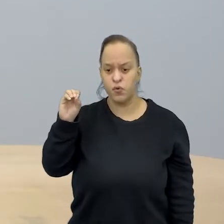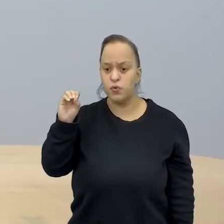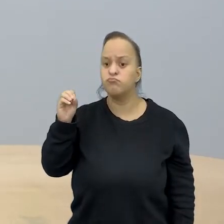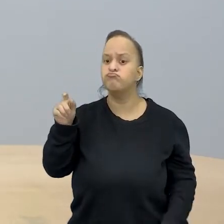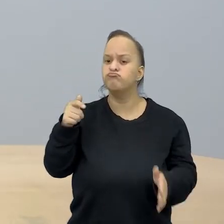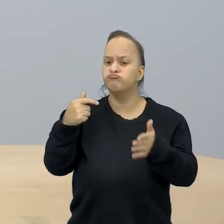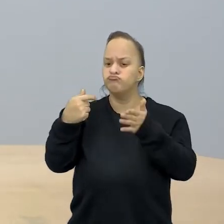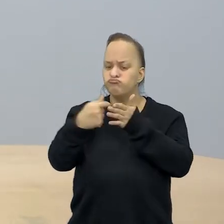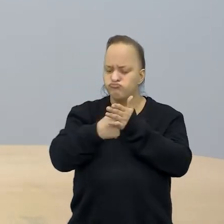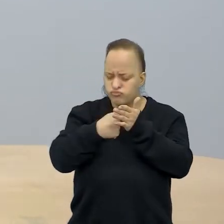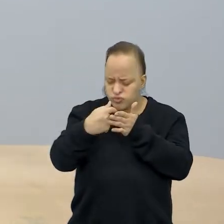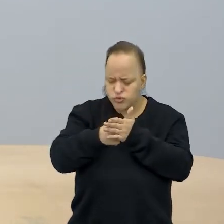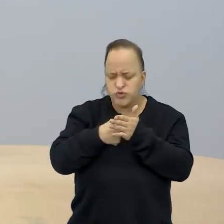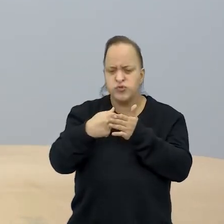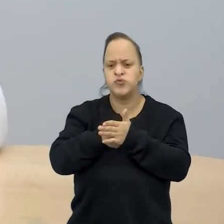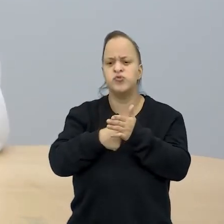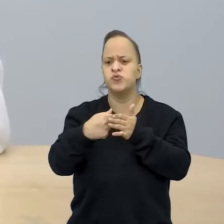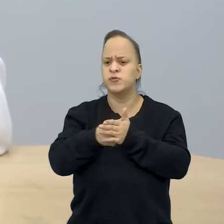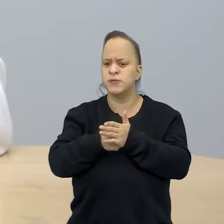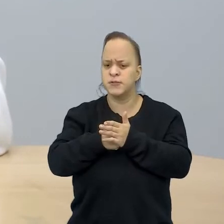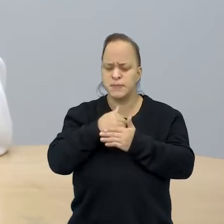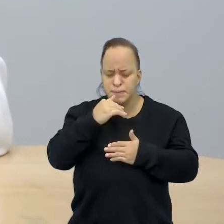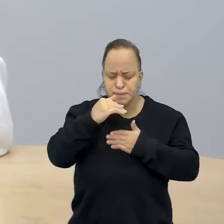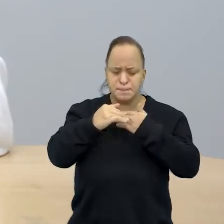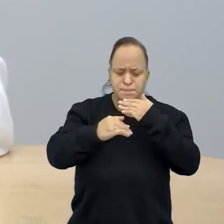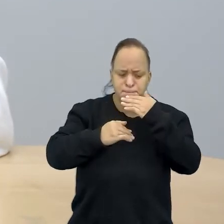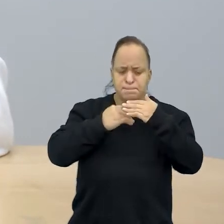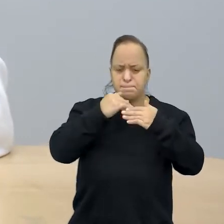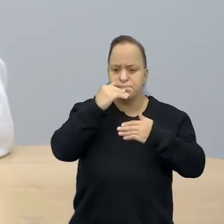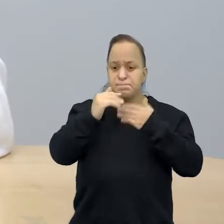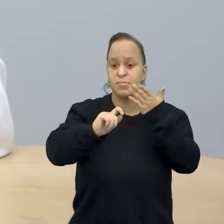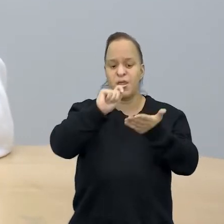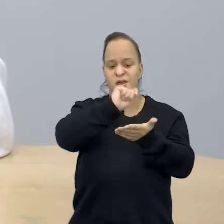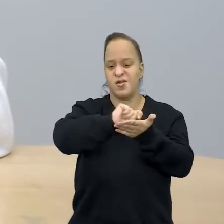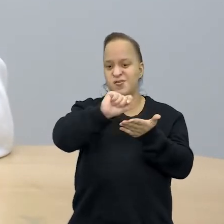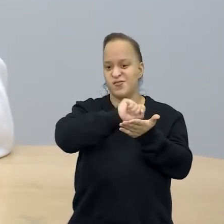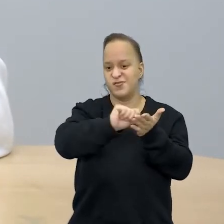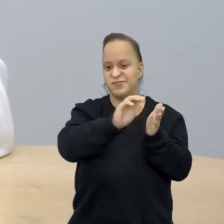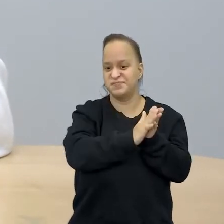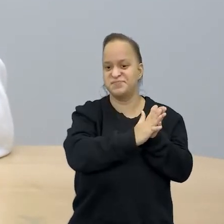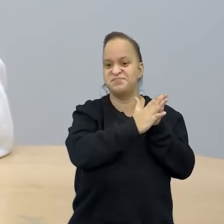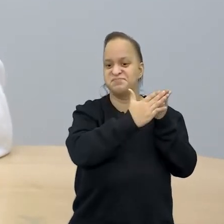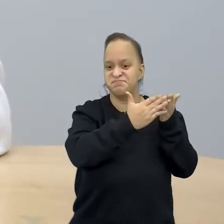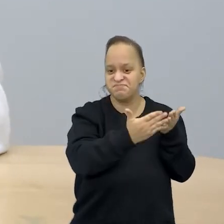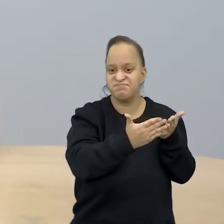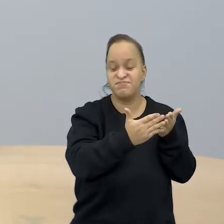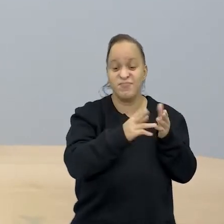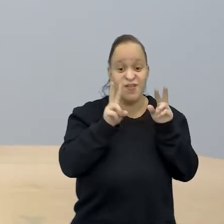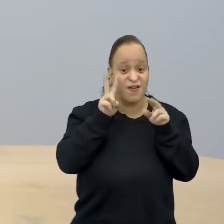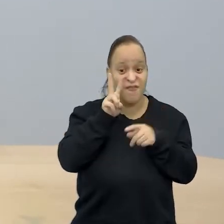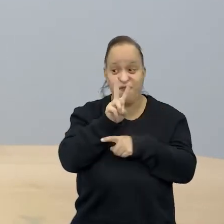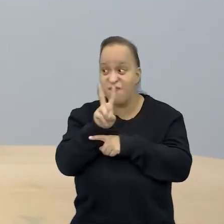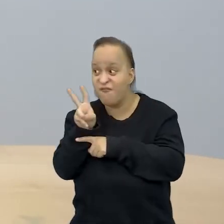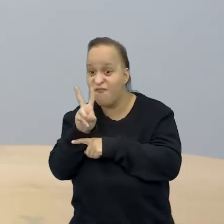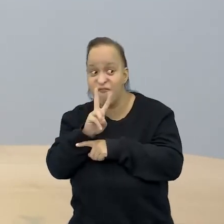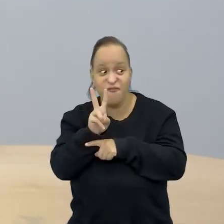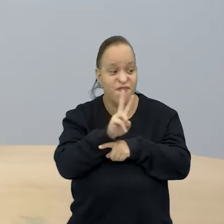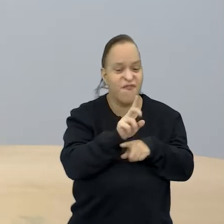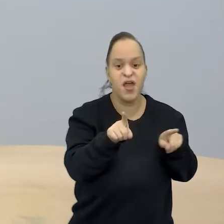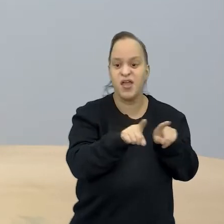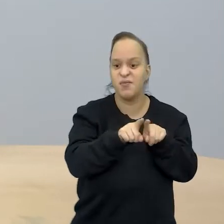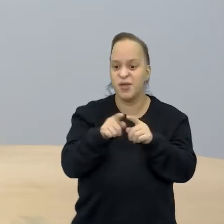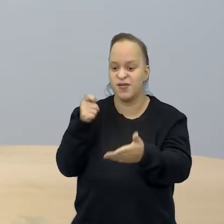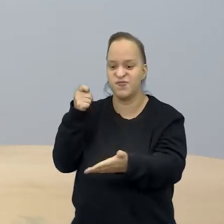né, o Foucault na sua escrita da obra Vigiar e Punir. Né? Em Vigiar e Punir, o que o